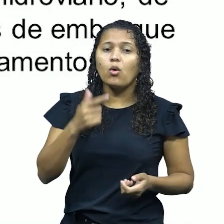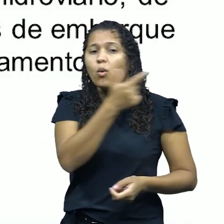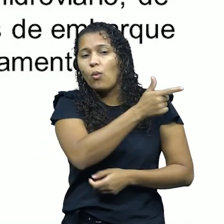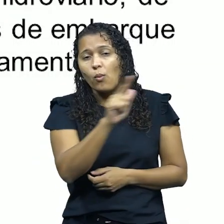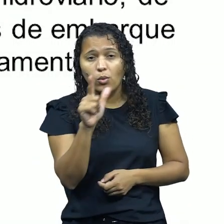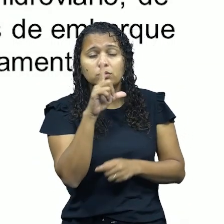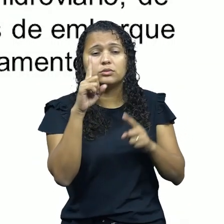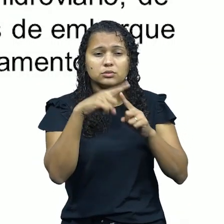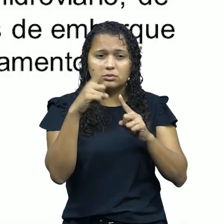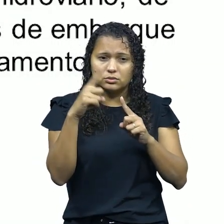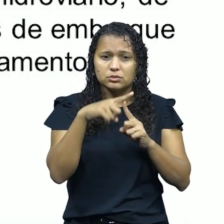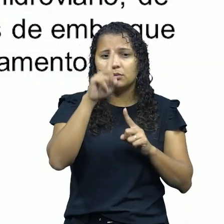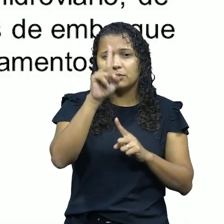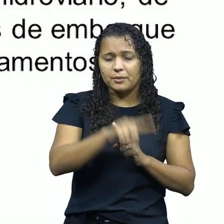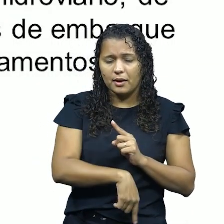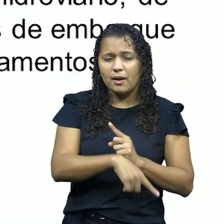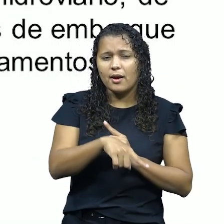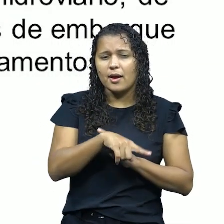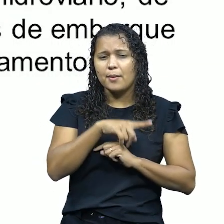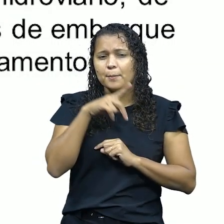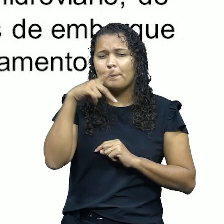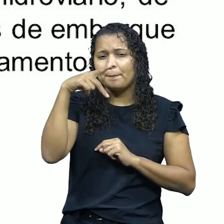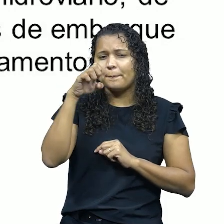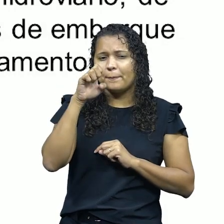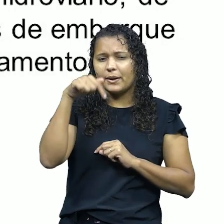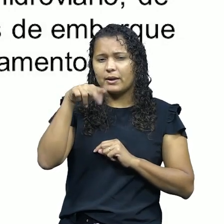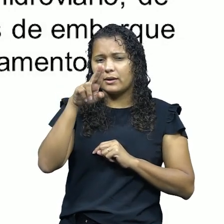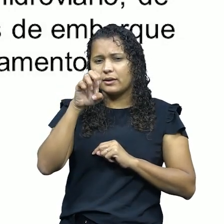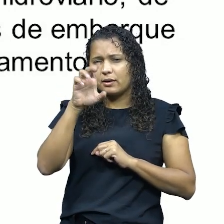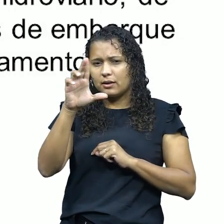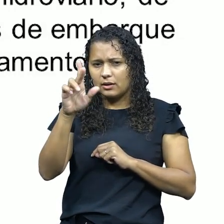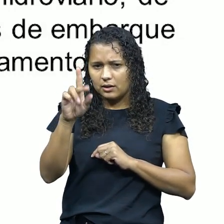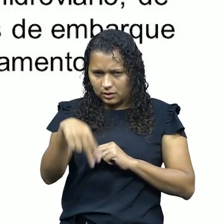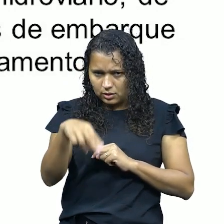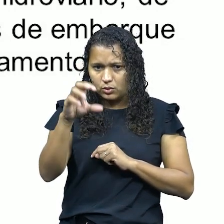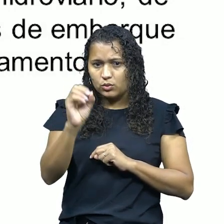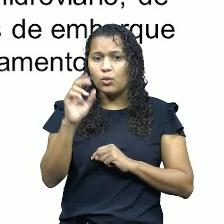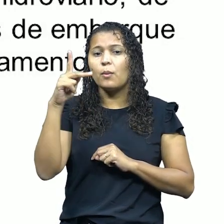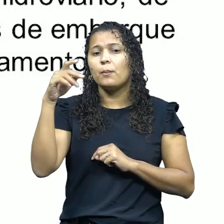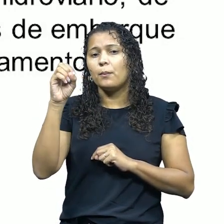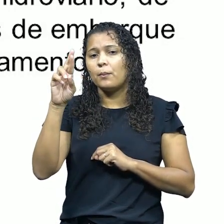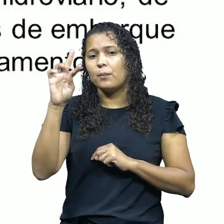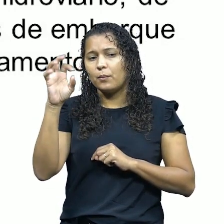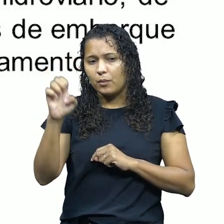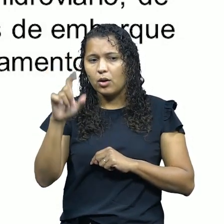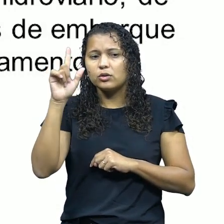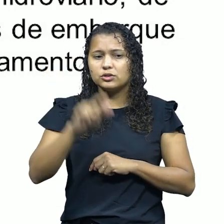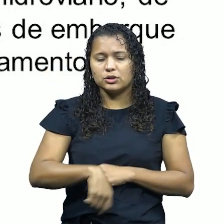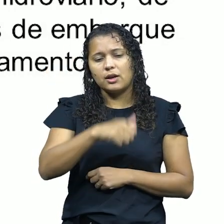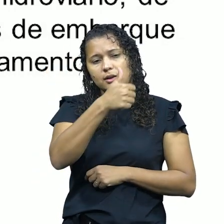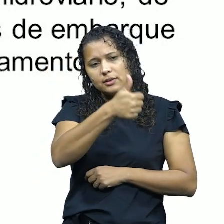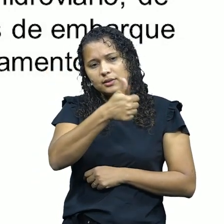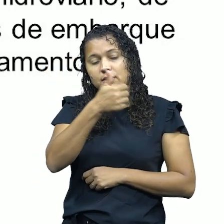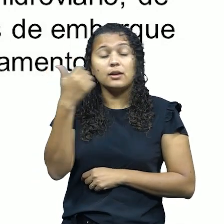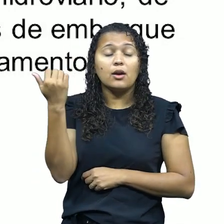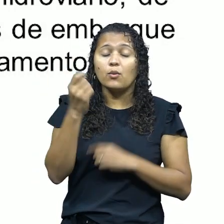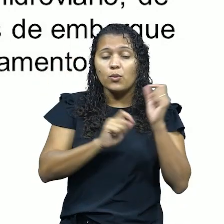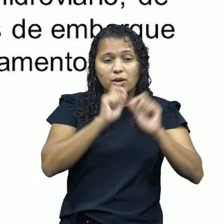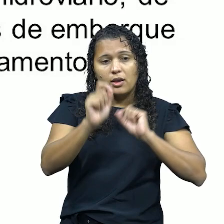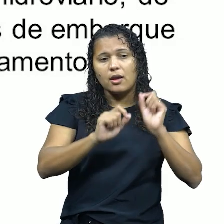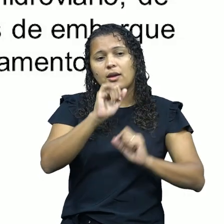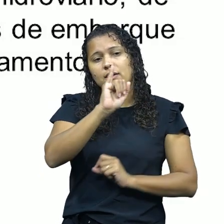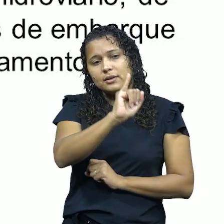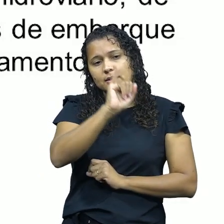Uma outra instalação portuária é a instalação portuária de pequeno porte, IP4. A IP4, ela tem